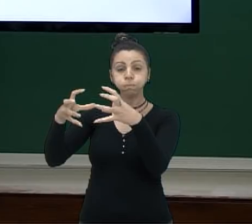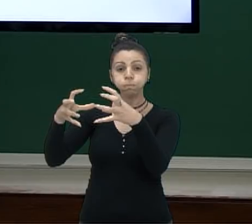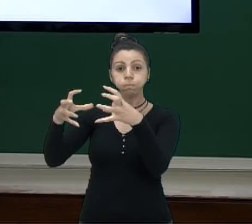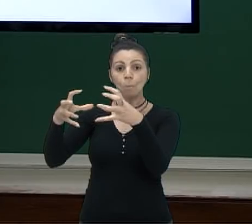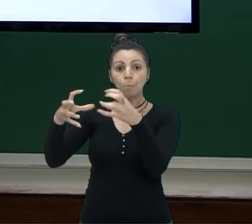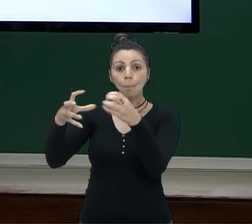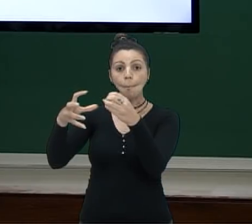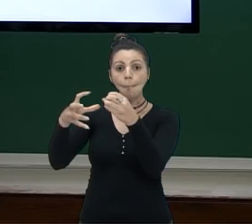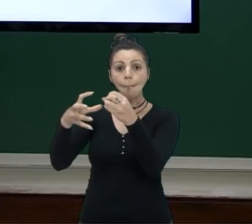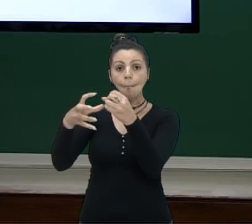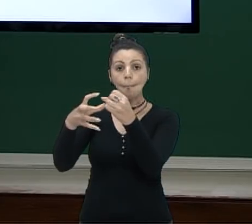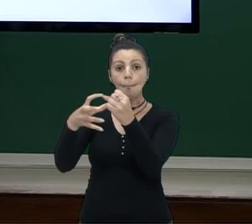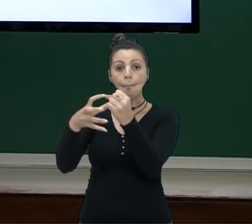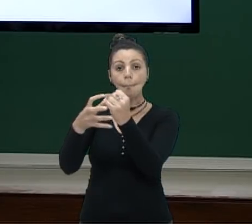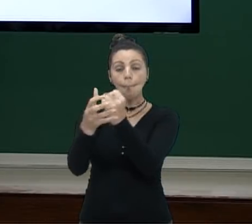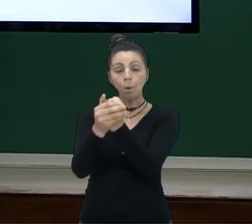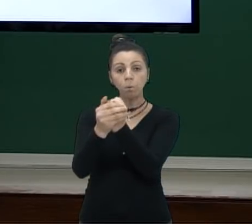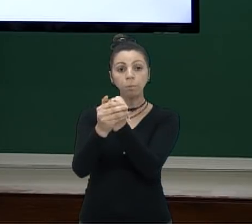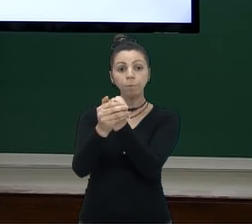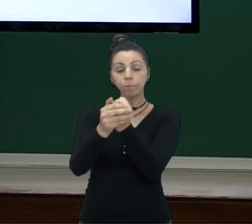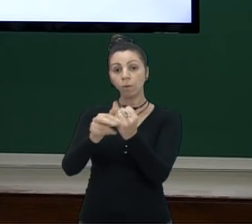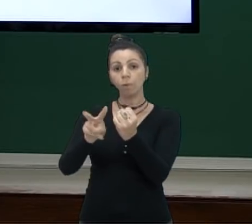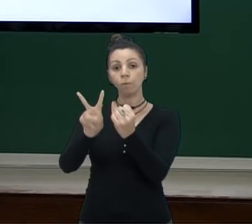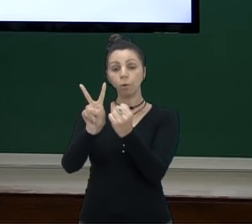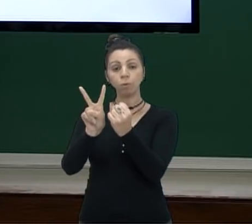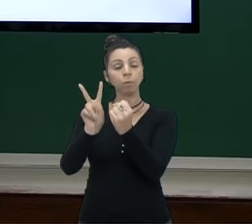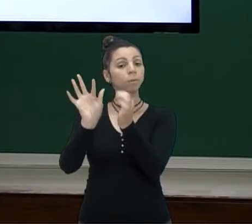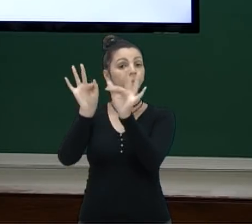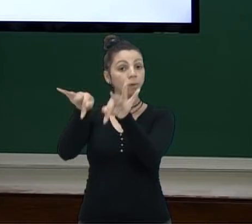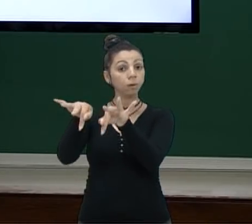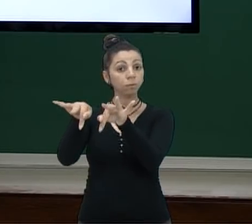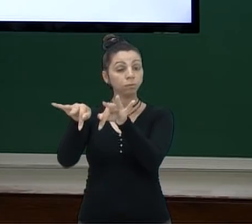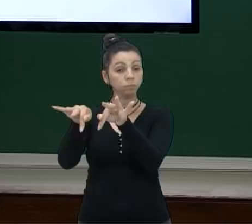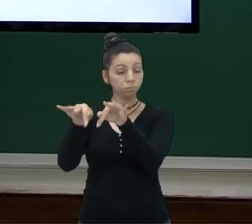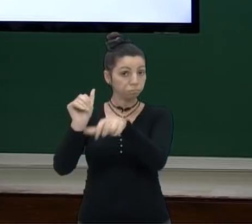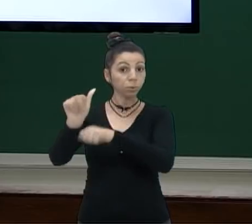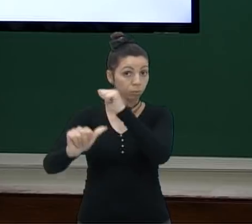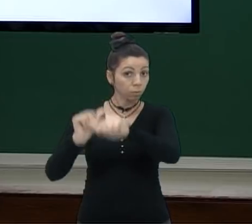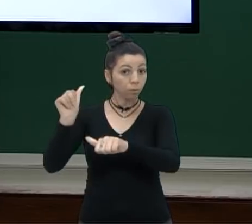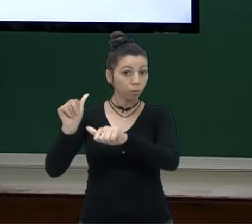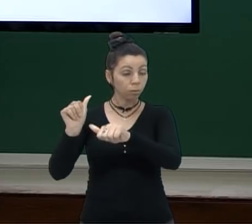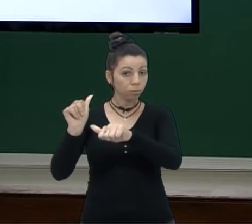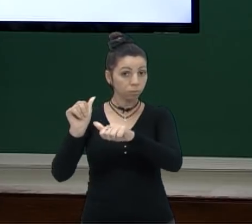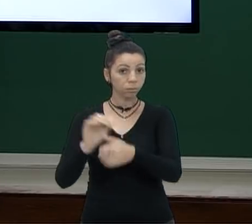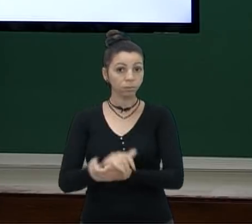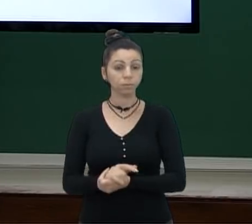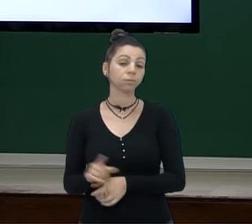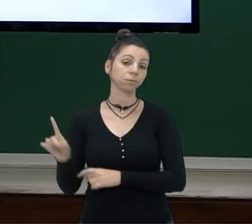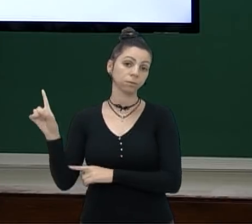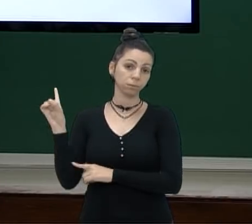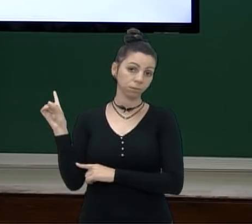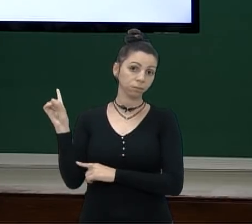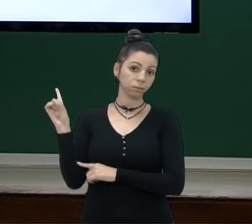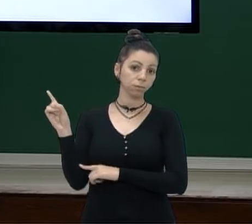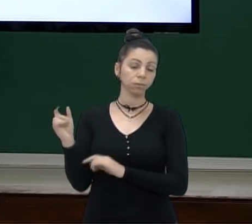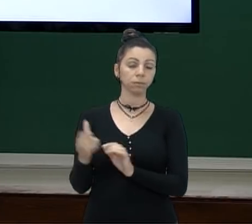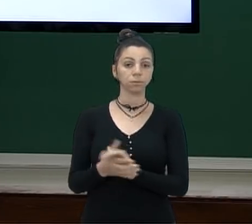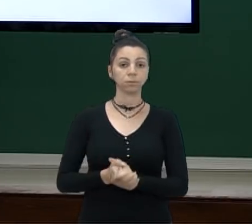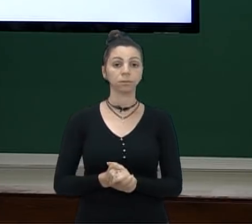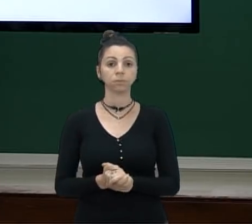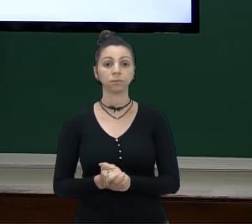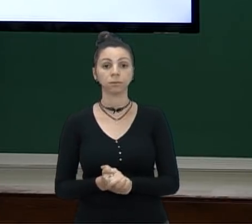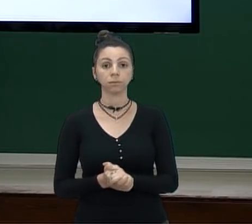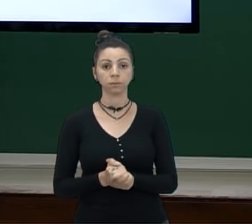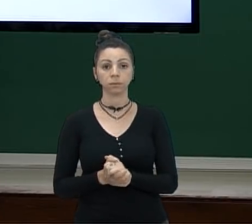Percebam o volume final. Mudou? É isso que a gente quis mostrar no exercício anterior.